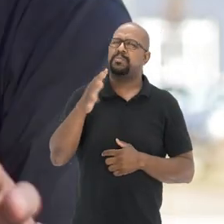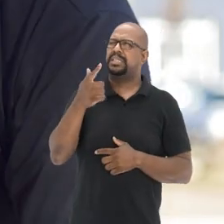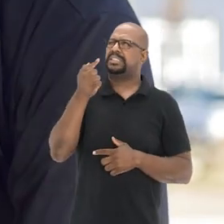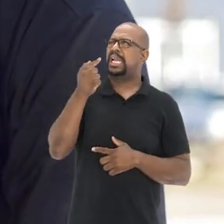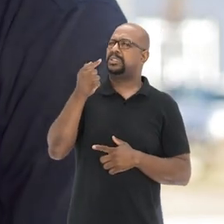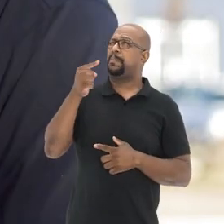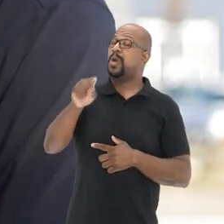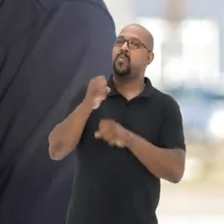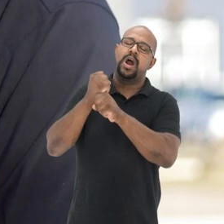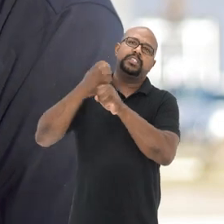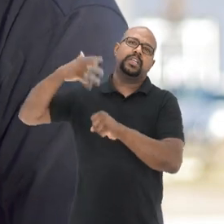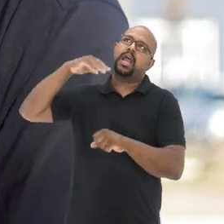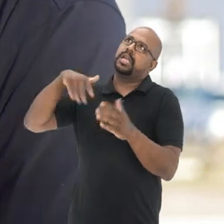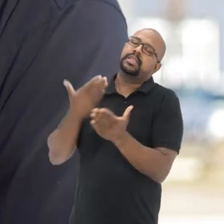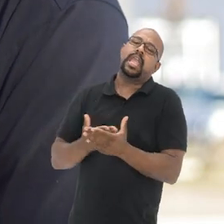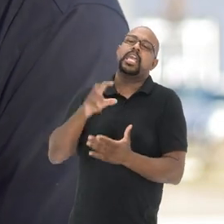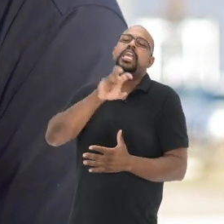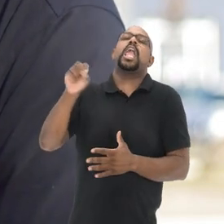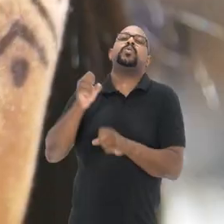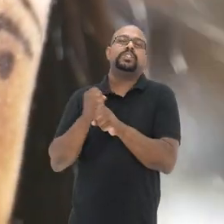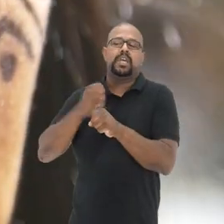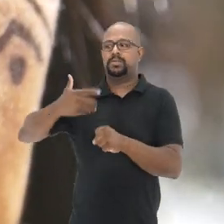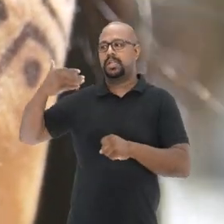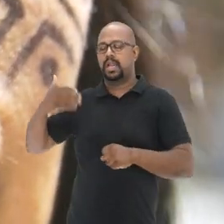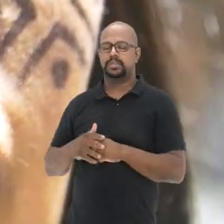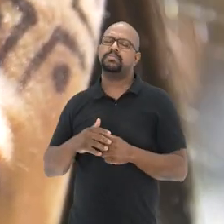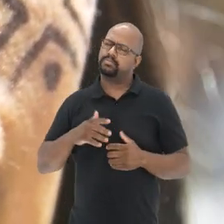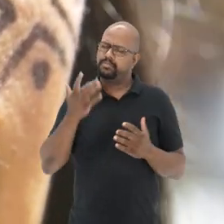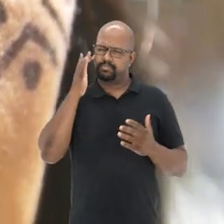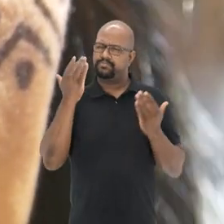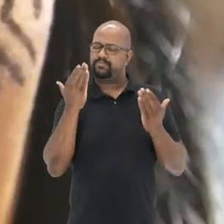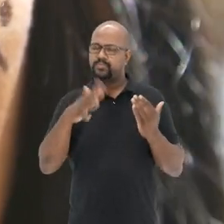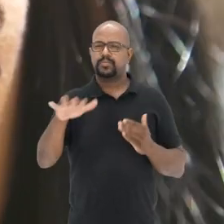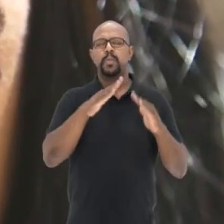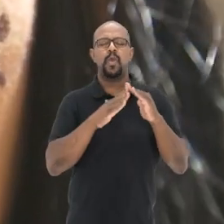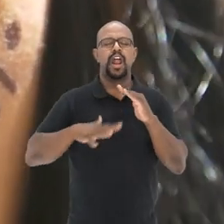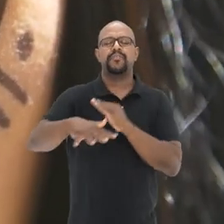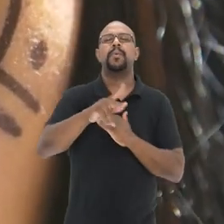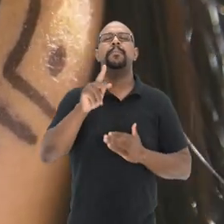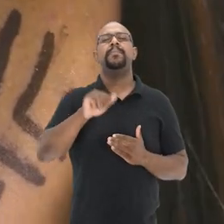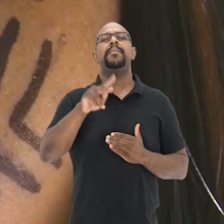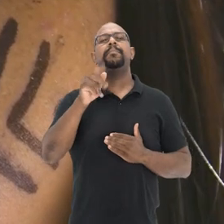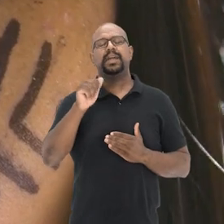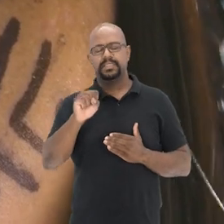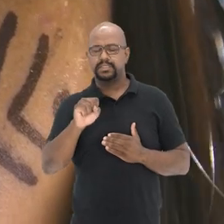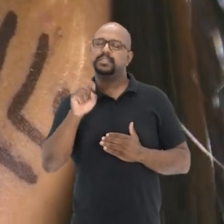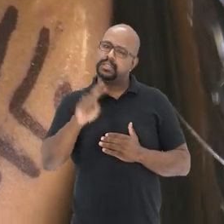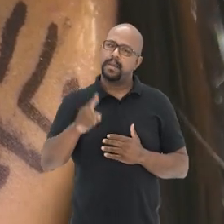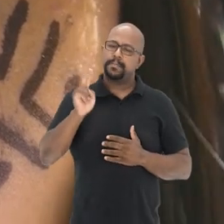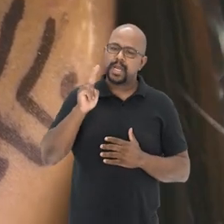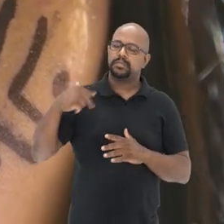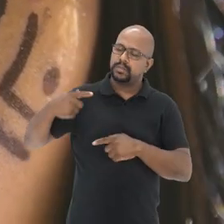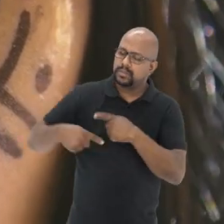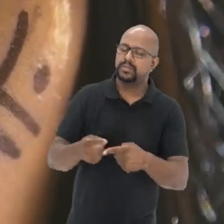desde 7 mil anos atrás até 500 anos atrás. A gente acredita que os índios que moravam na região do Pampa são os